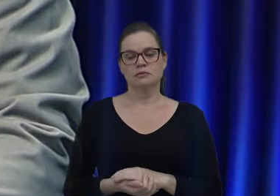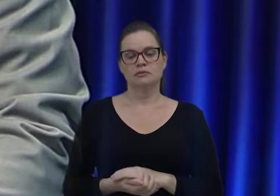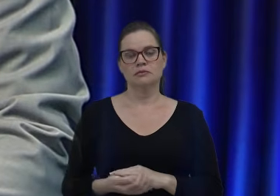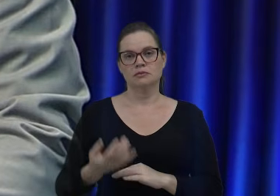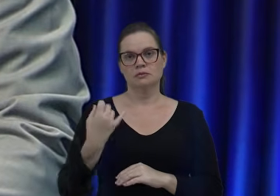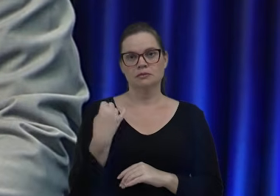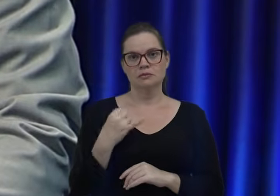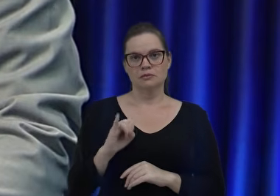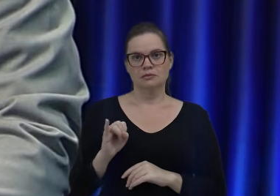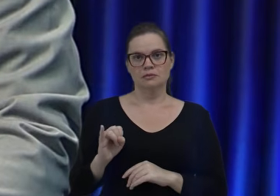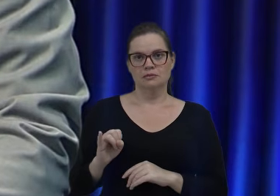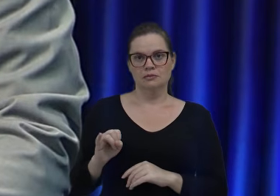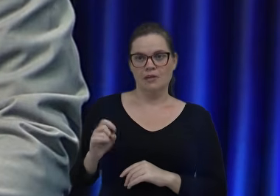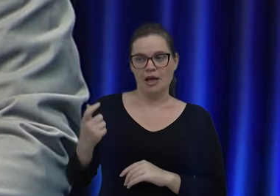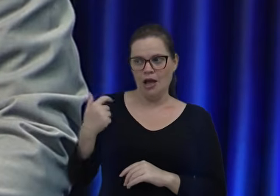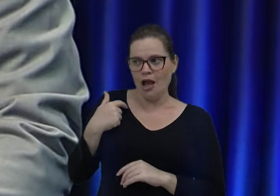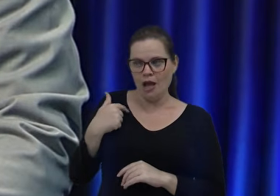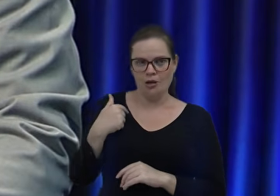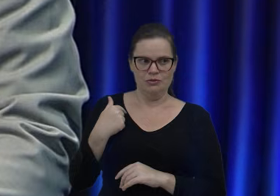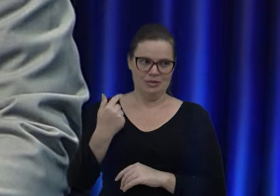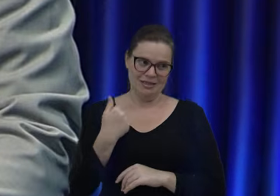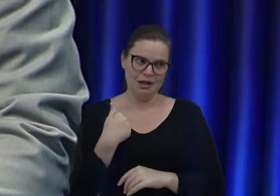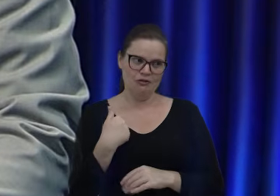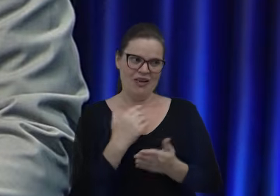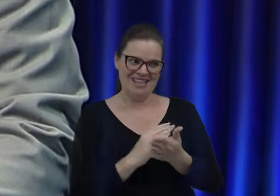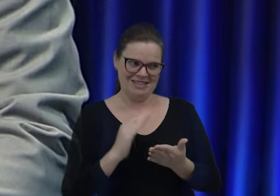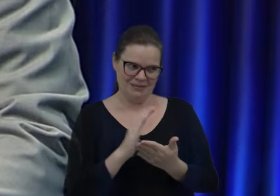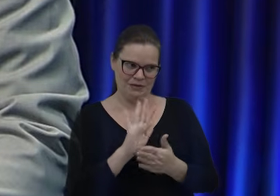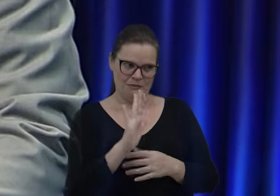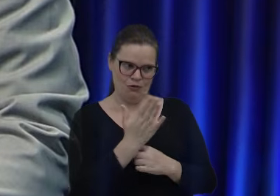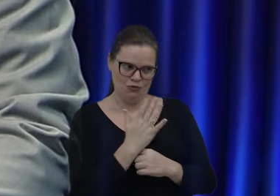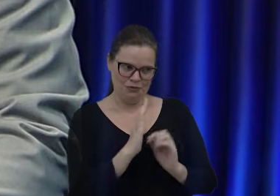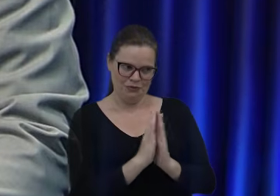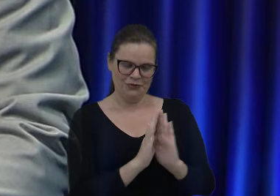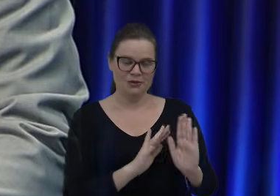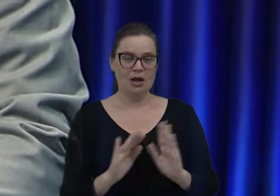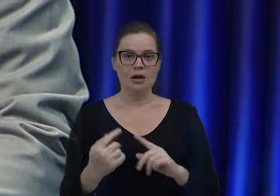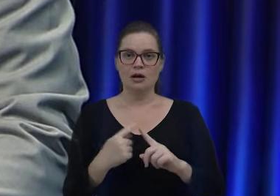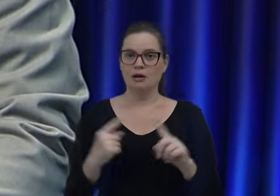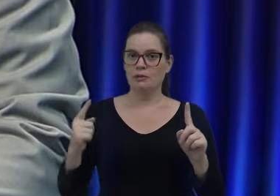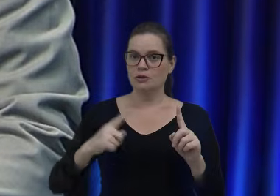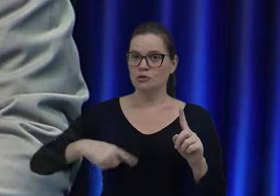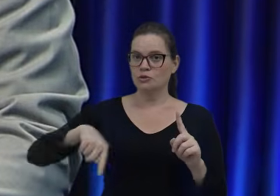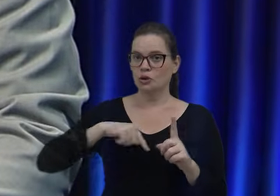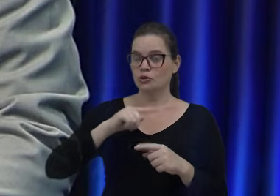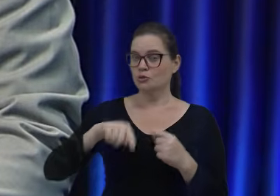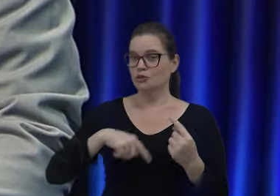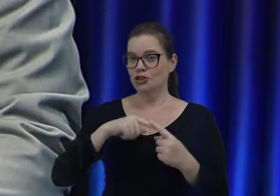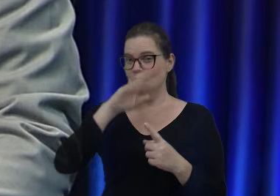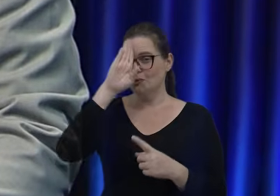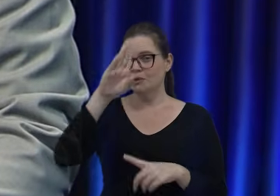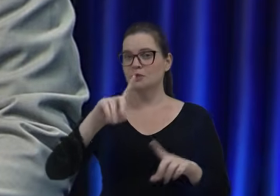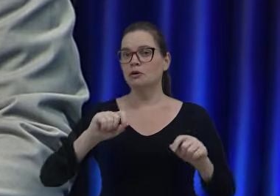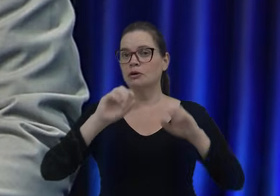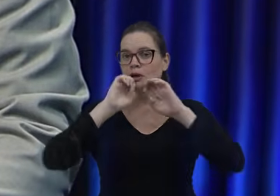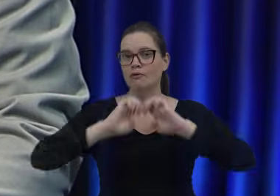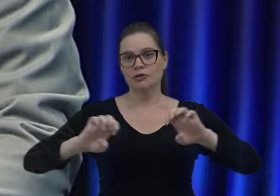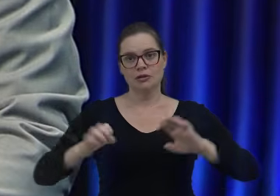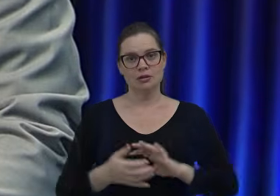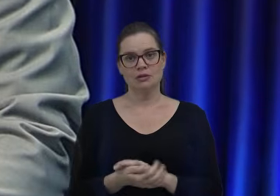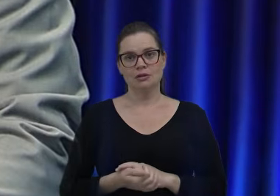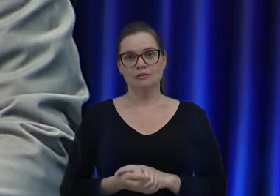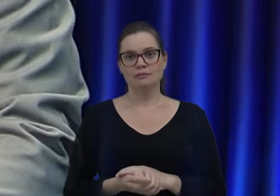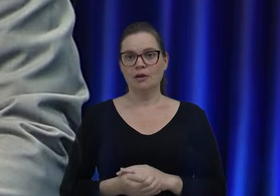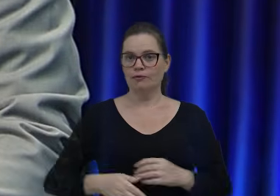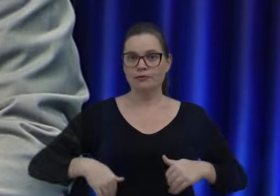se eu estiver exagerando aqui, os companheiros nos ajudem, né? Mas a nossa vocação é evangelizar. Ide por todo